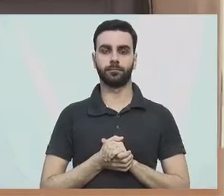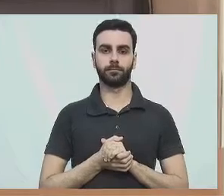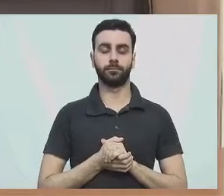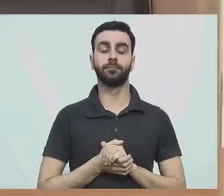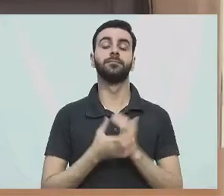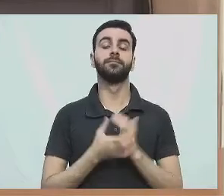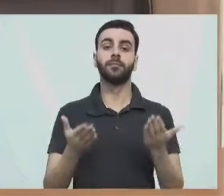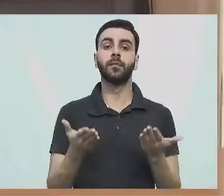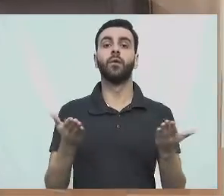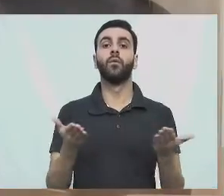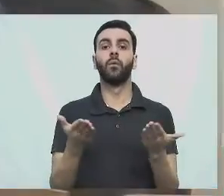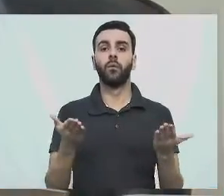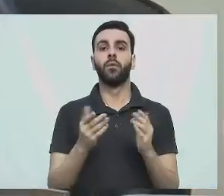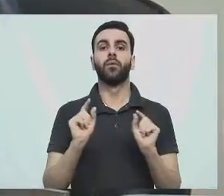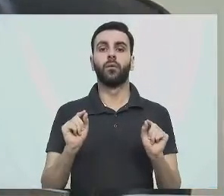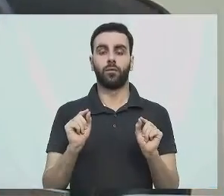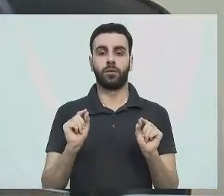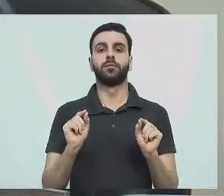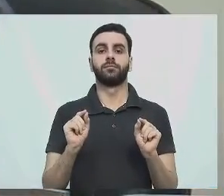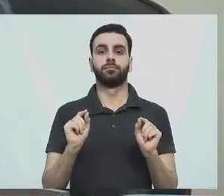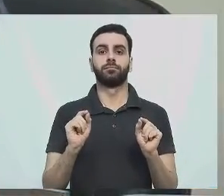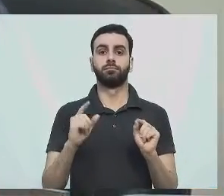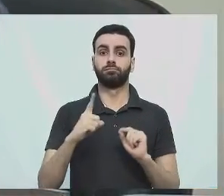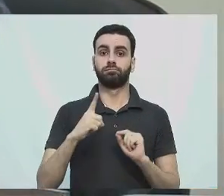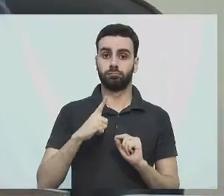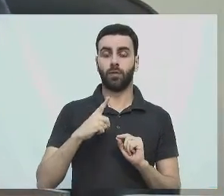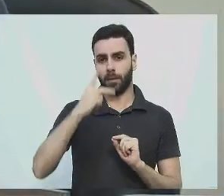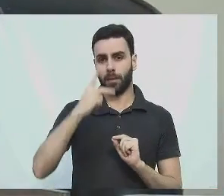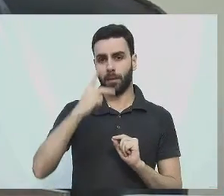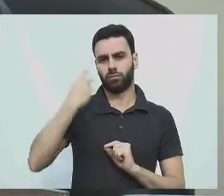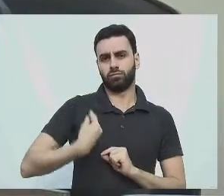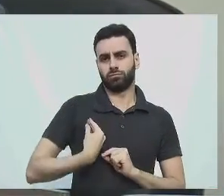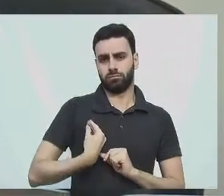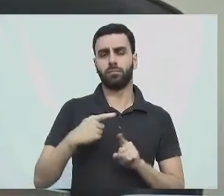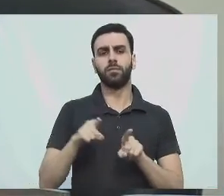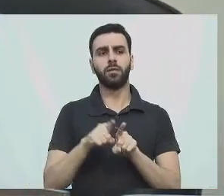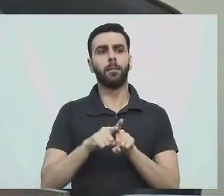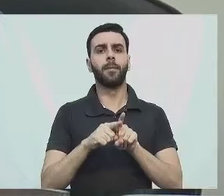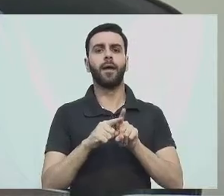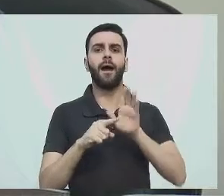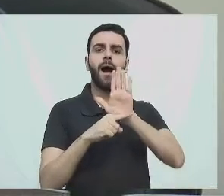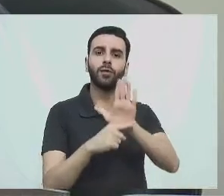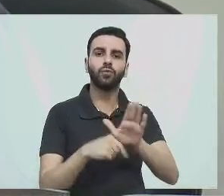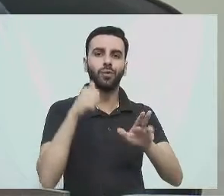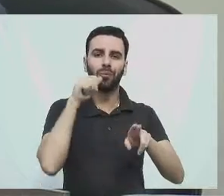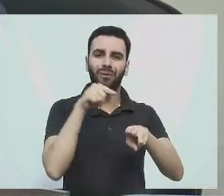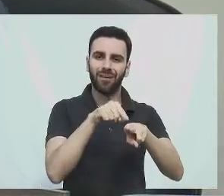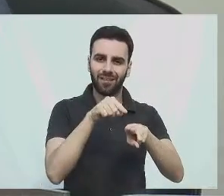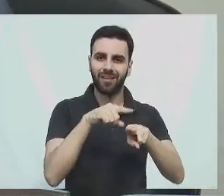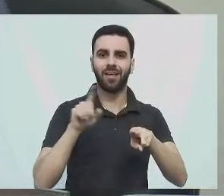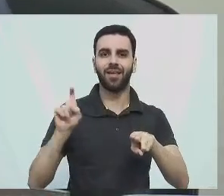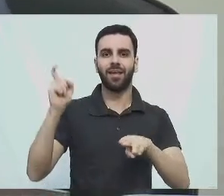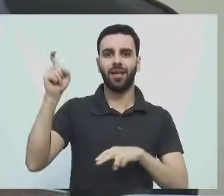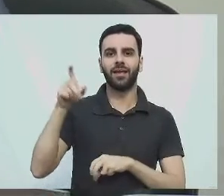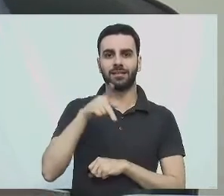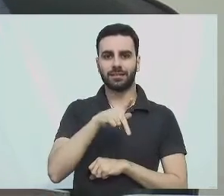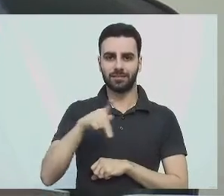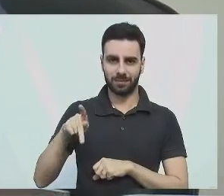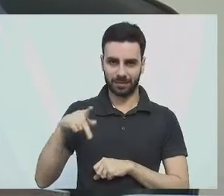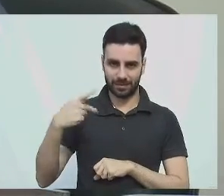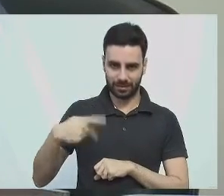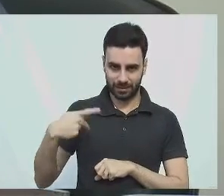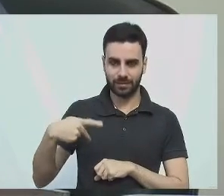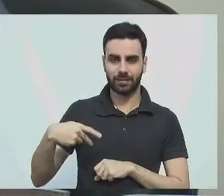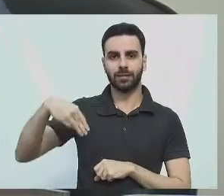E nesse momento, o vereador Montanha, quem estava até presente, ajudando até socorrer, a pessoa é a ex-presidente